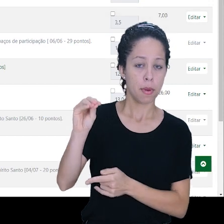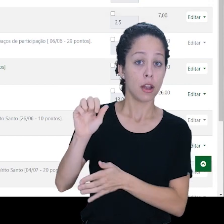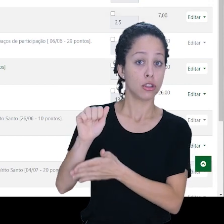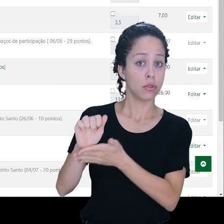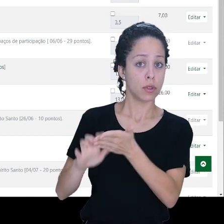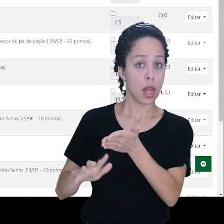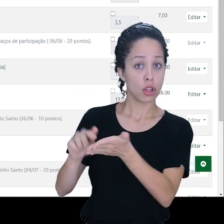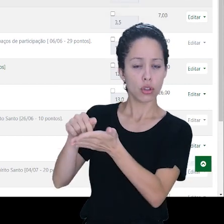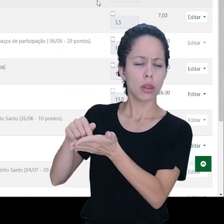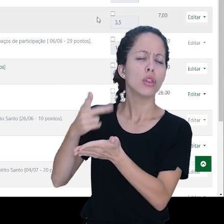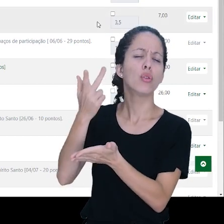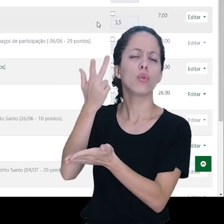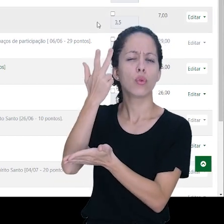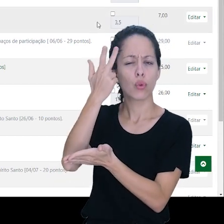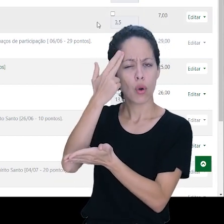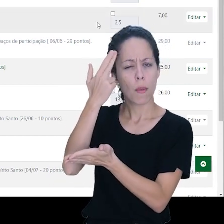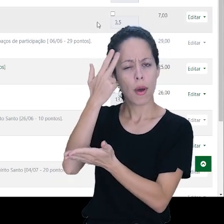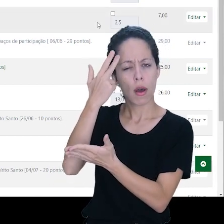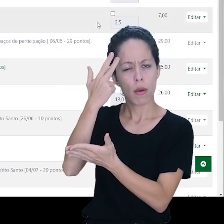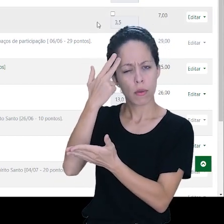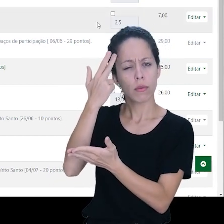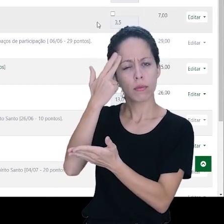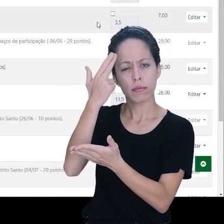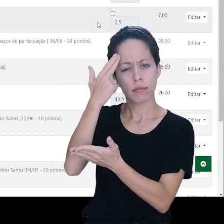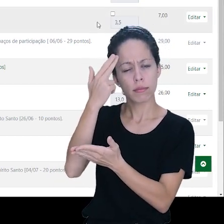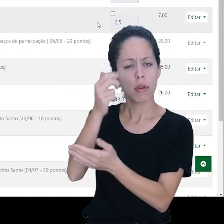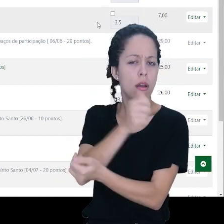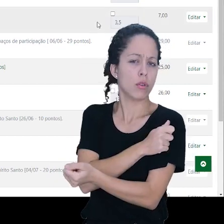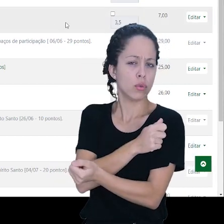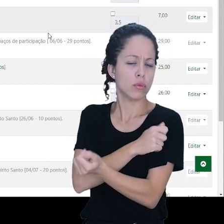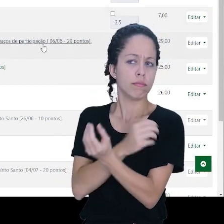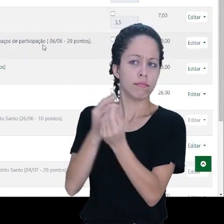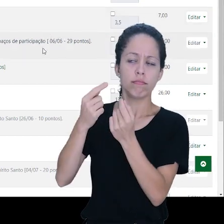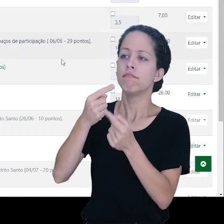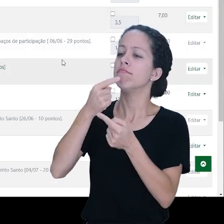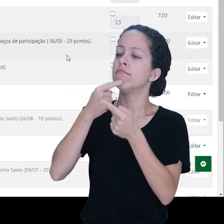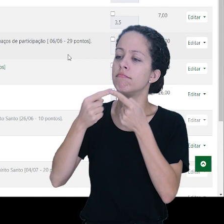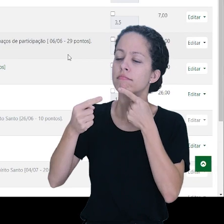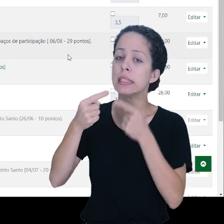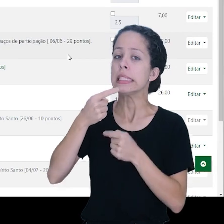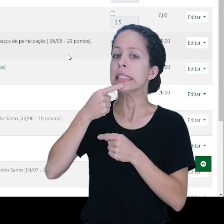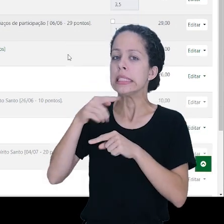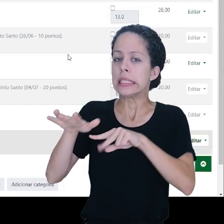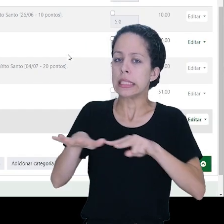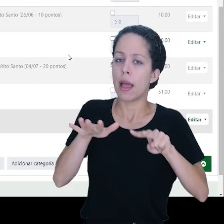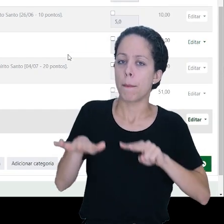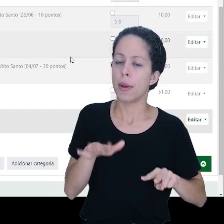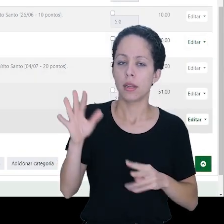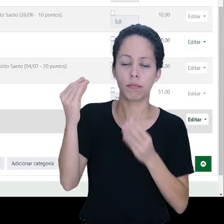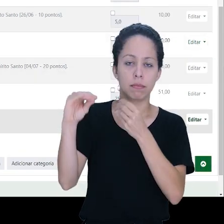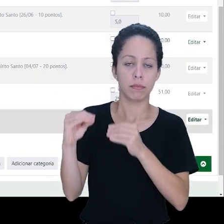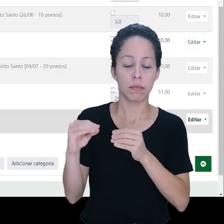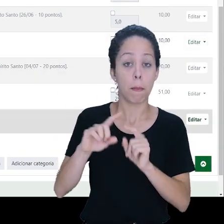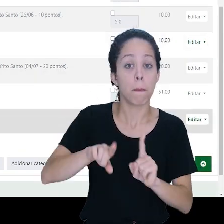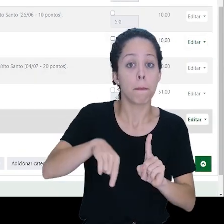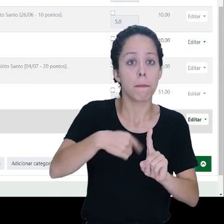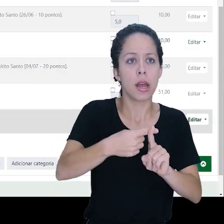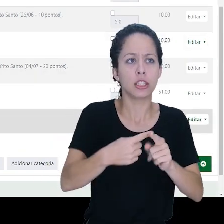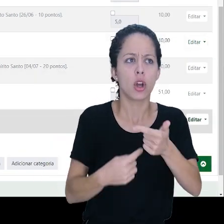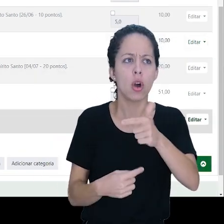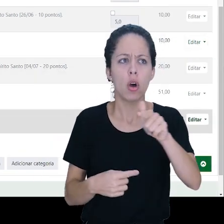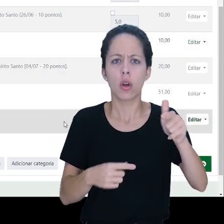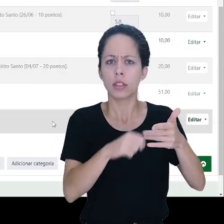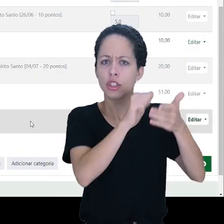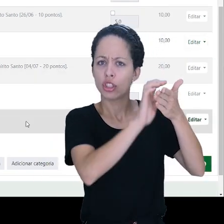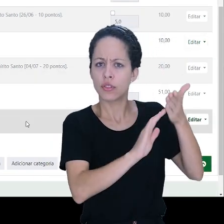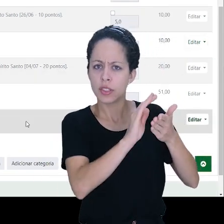as atividades normais da semanas dos alunos e as atividades de recuperação em conjunto o livro de notas